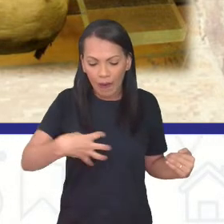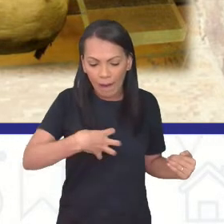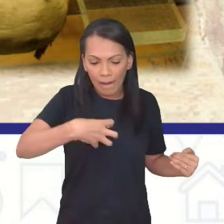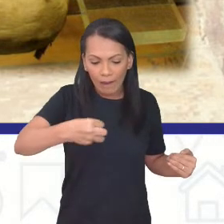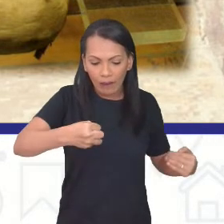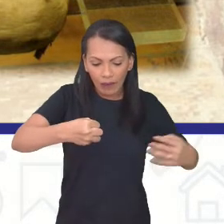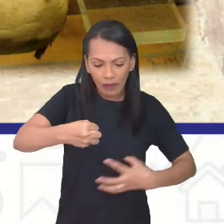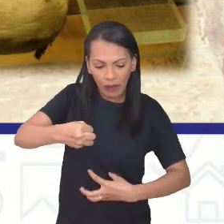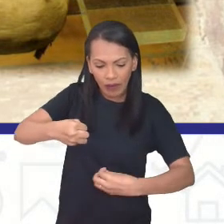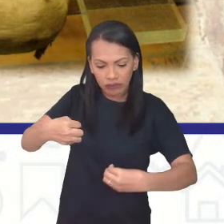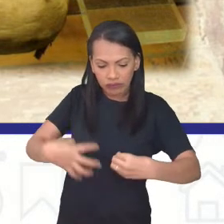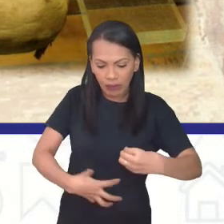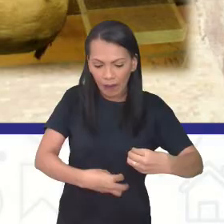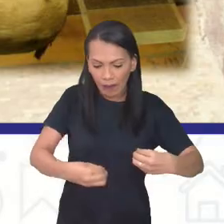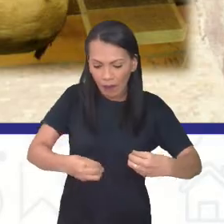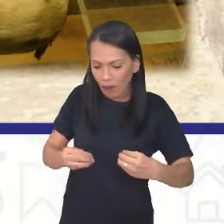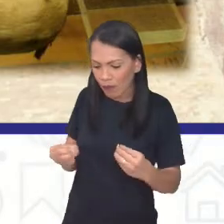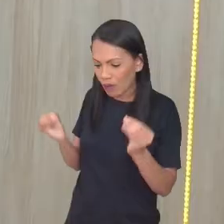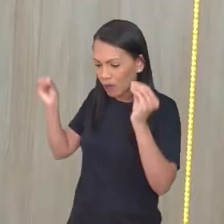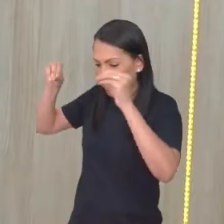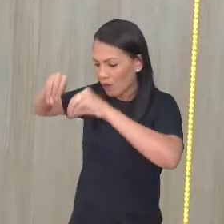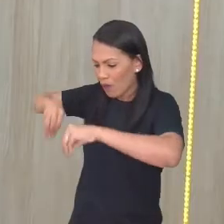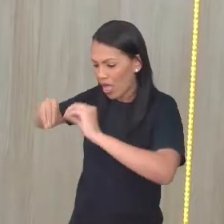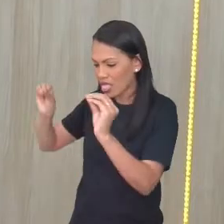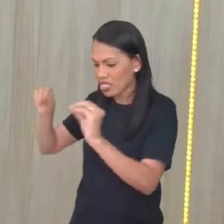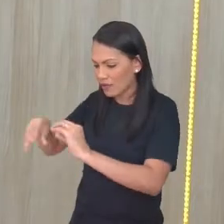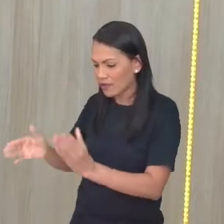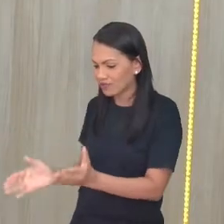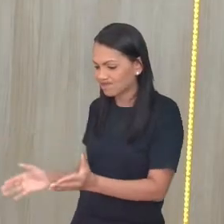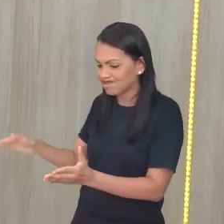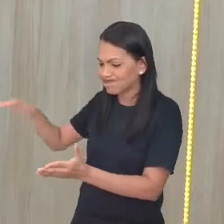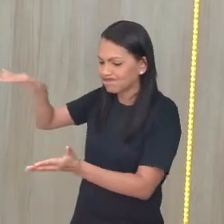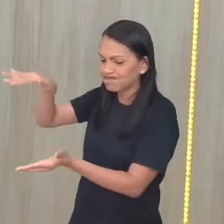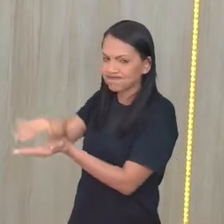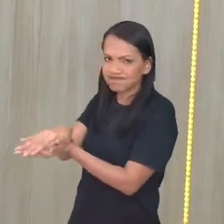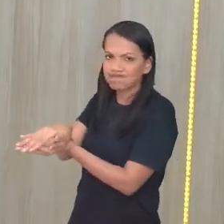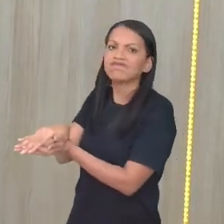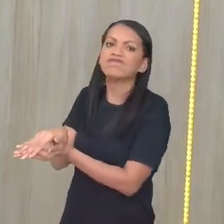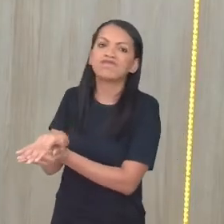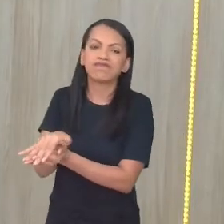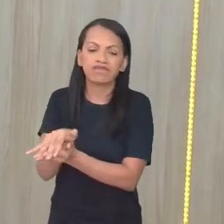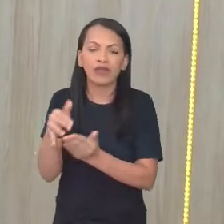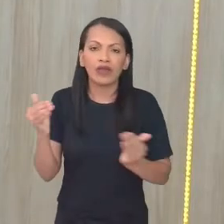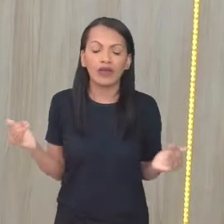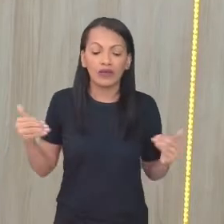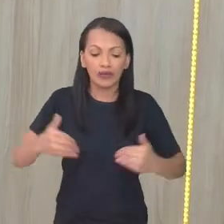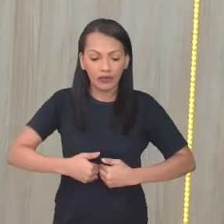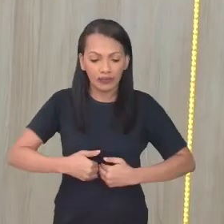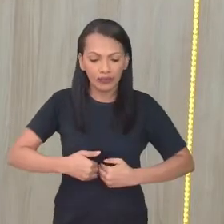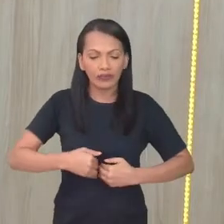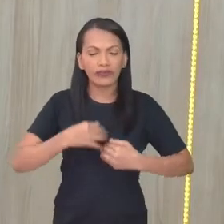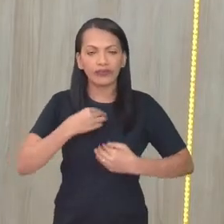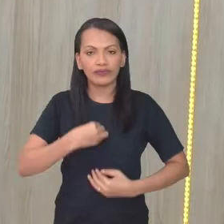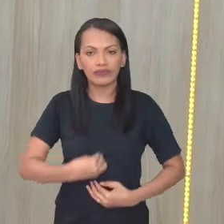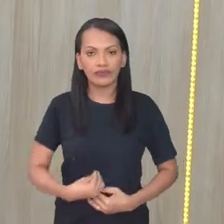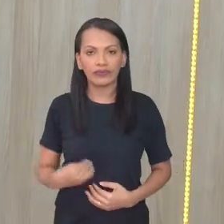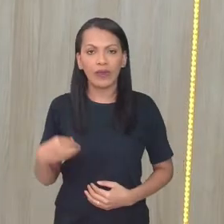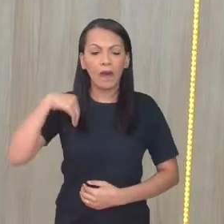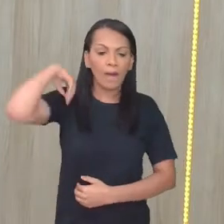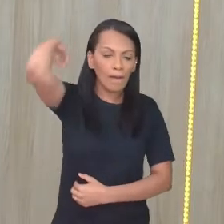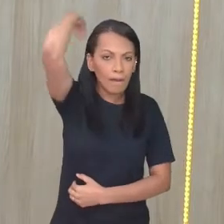porque eles acreditavam, eu vou mostrar uma imagem para vocês, né? Porque eles acreditavam que ao morrer o indivíduo